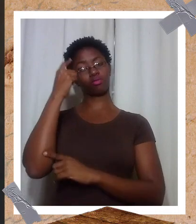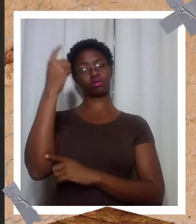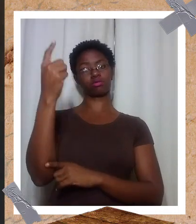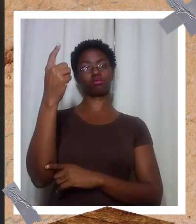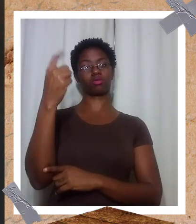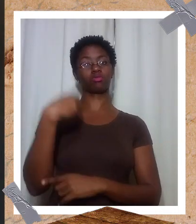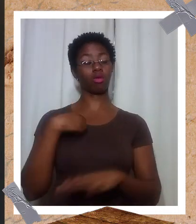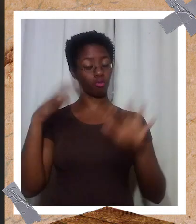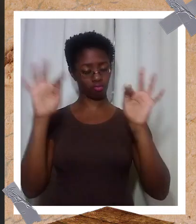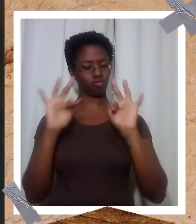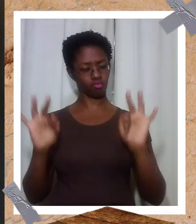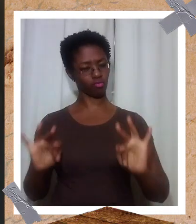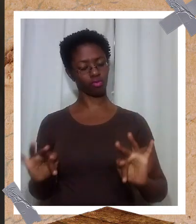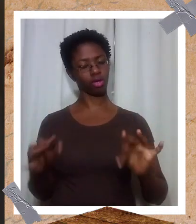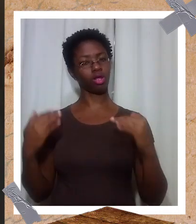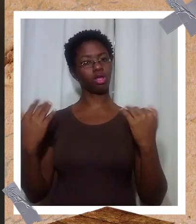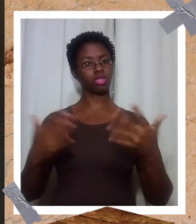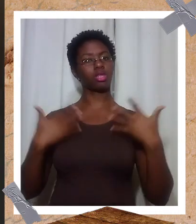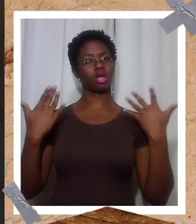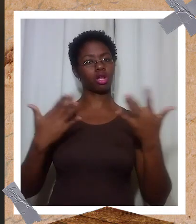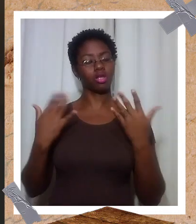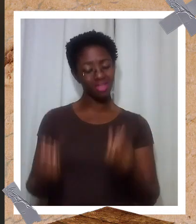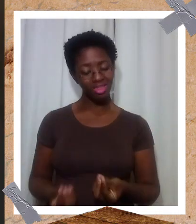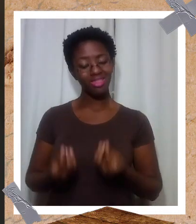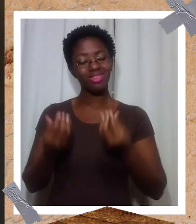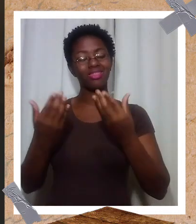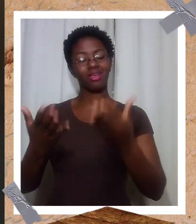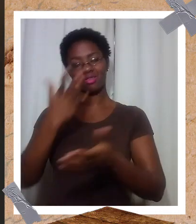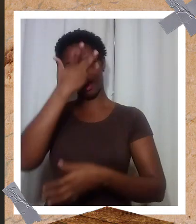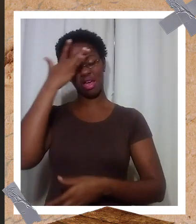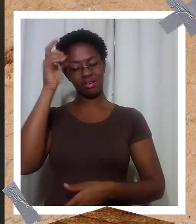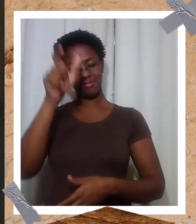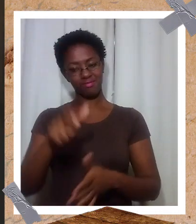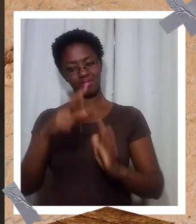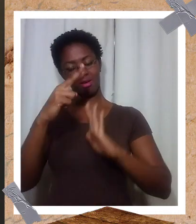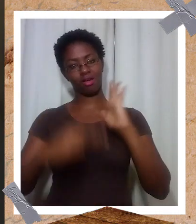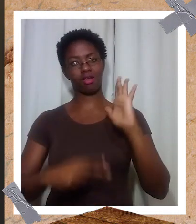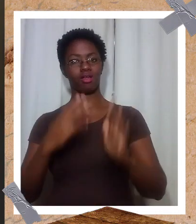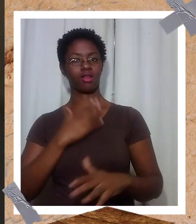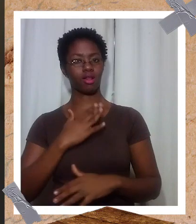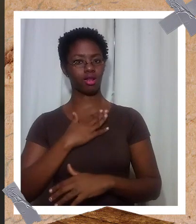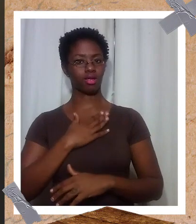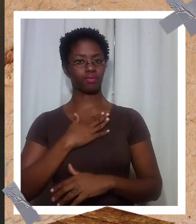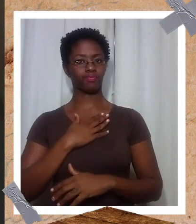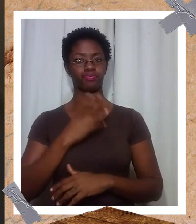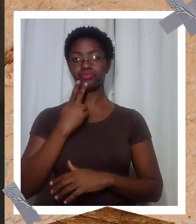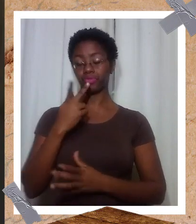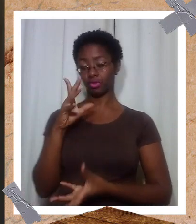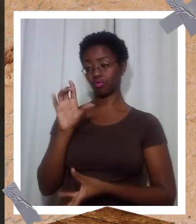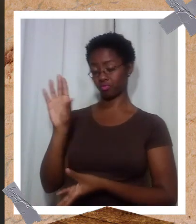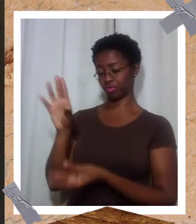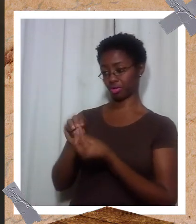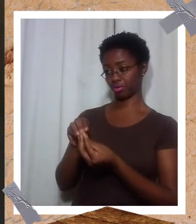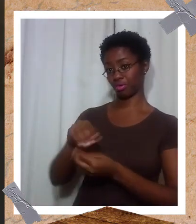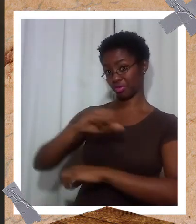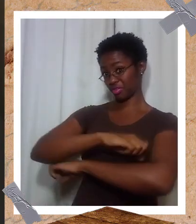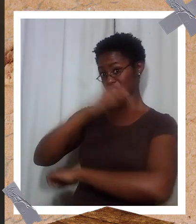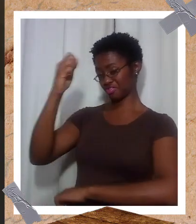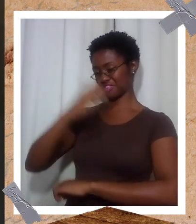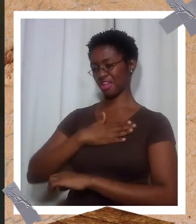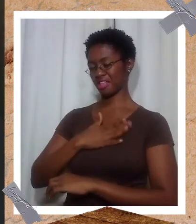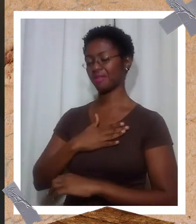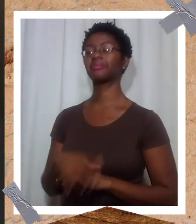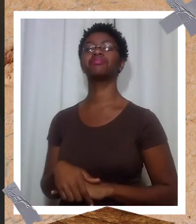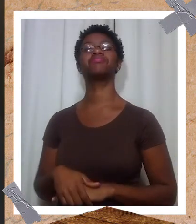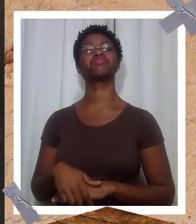fico muito feliz em poder proporcionar isso assim para os meus leitores. Vou falar um pouco do Da Minha Janela. O Da Minha Janela,